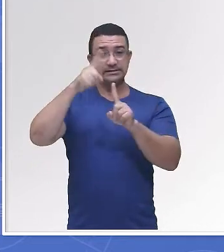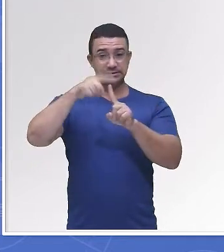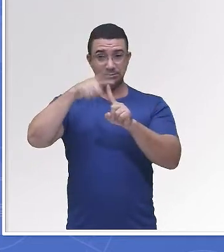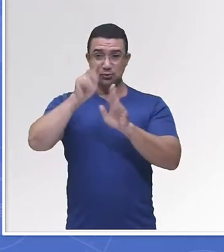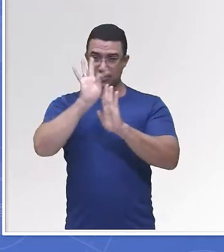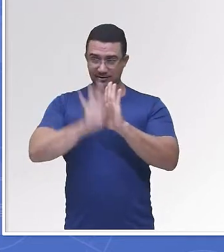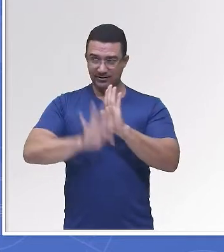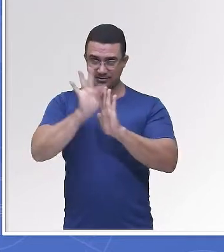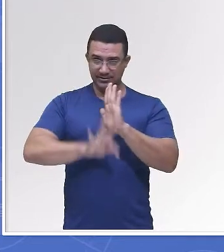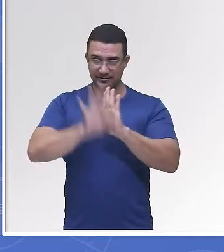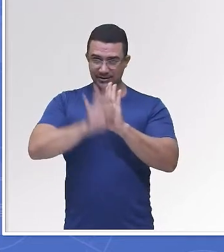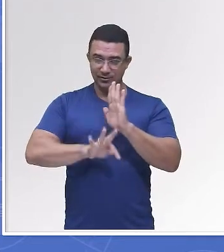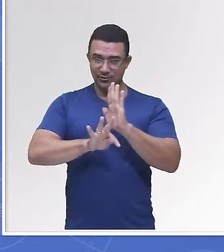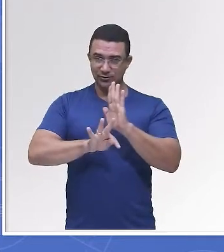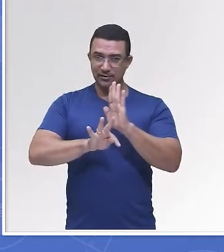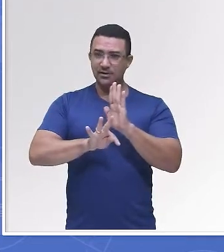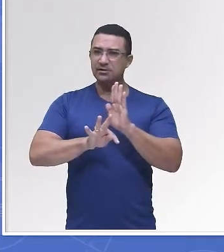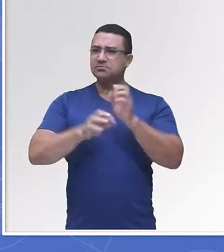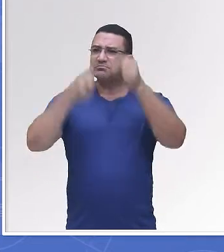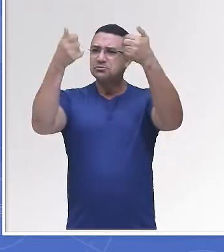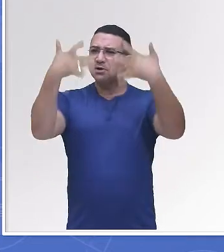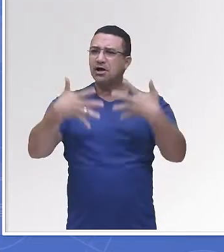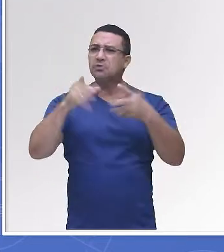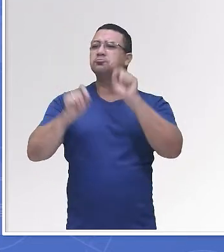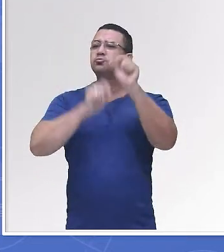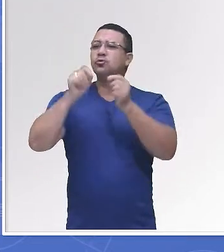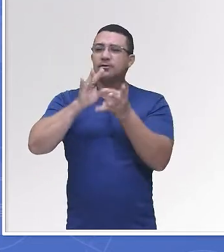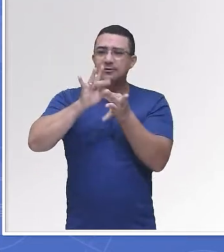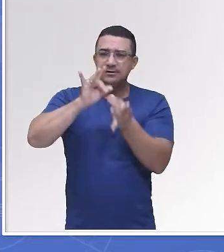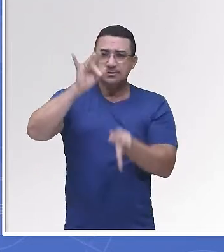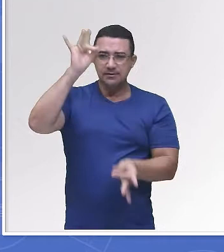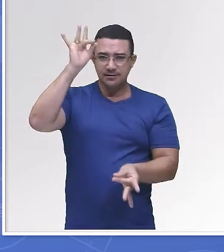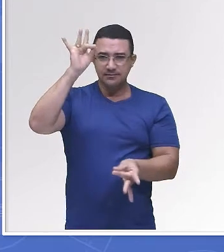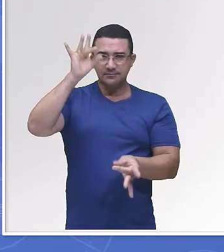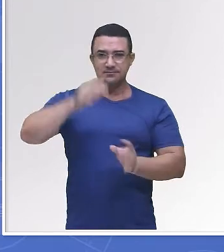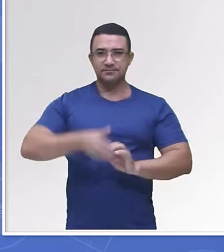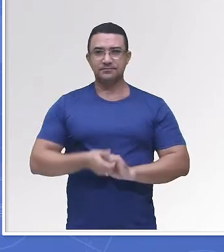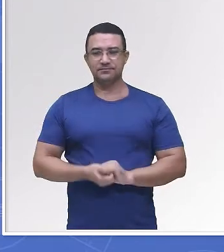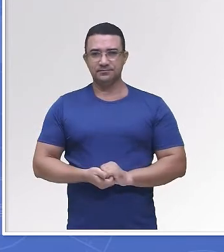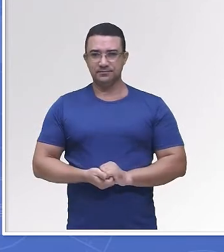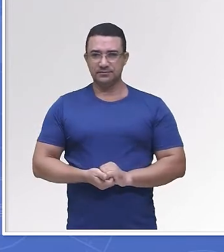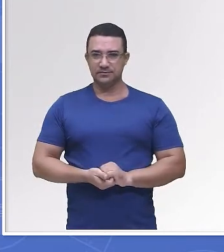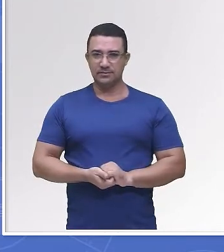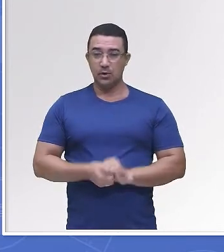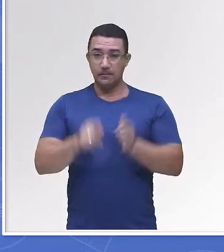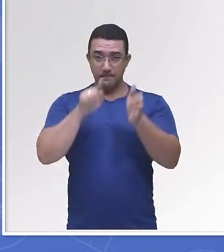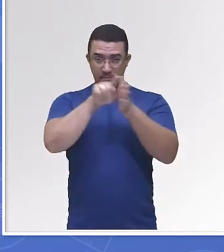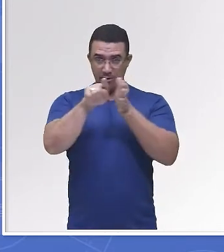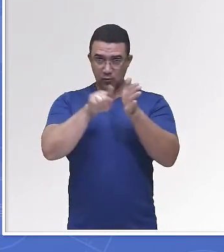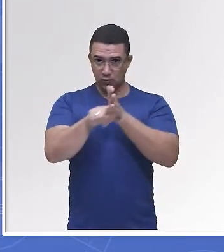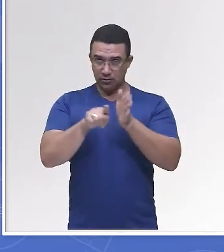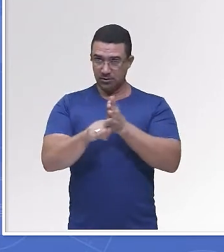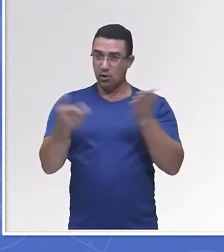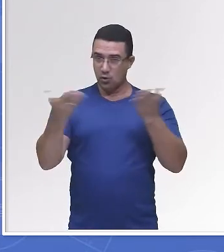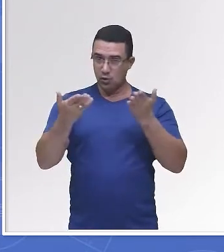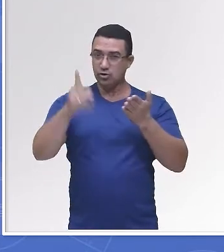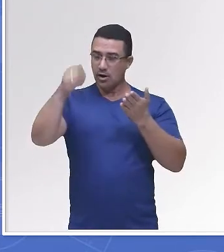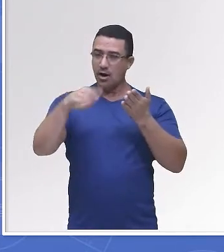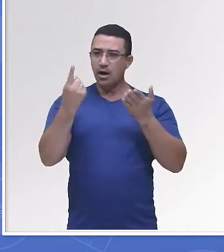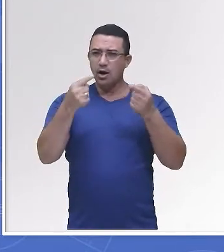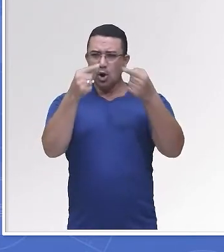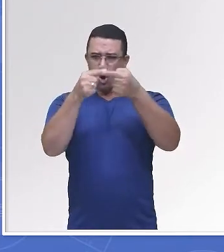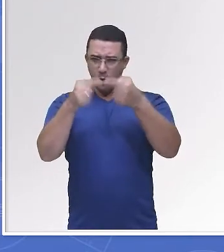textuais, em especial falamos sobre a descrição. Então, as questões de hoje estarão dedicadas a esse